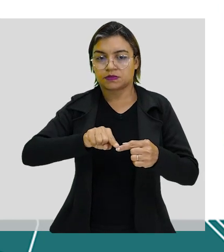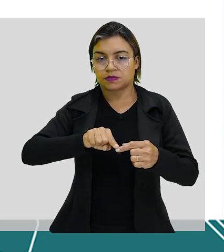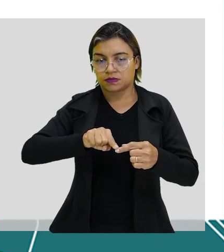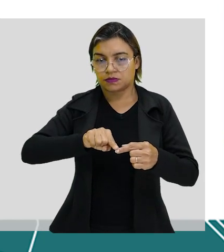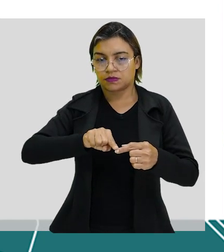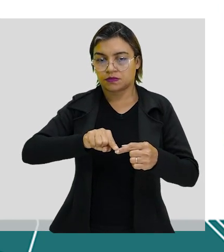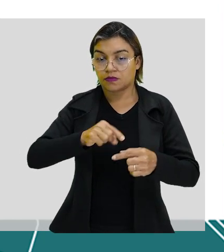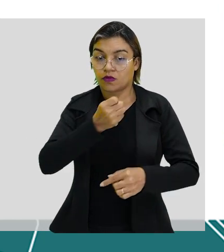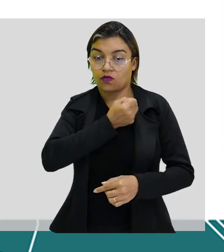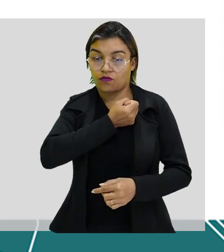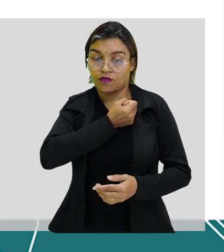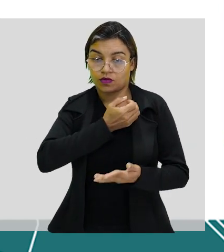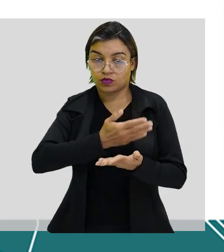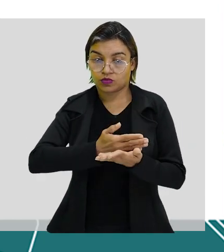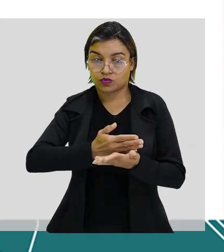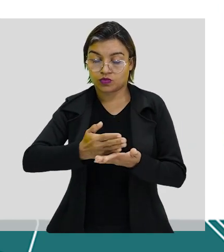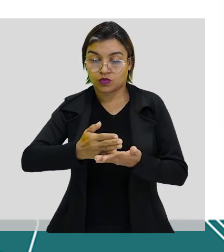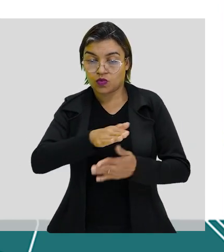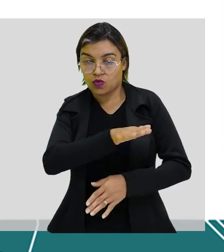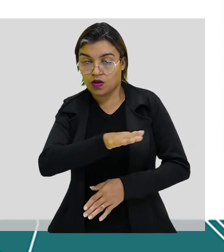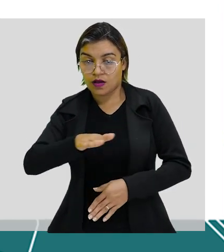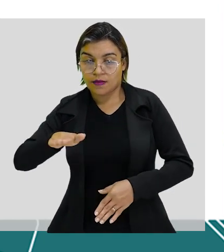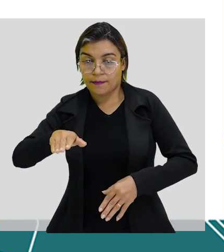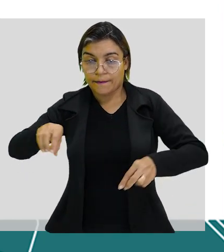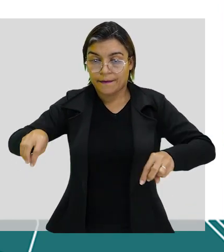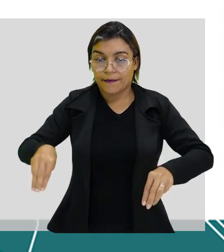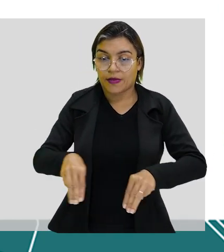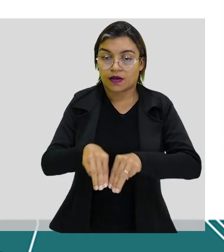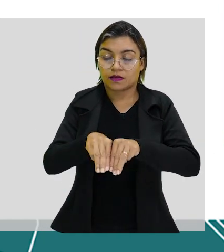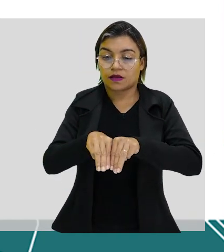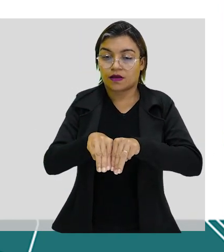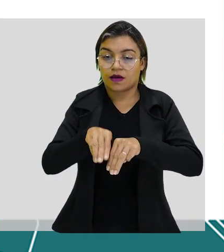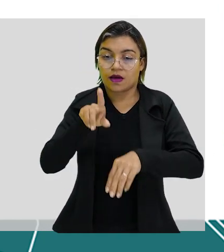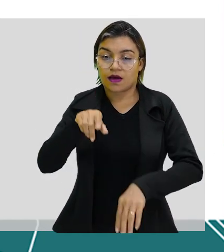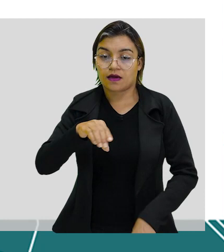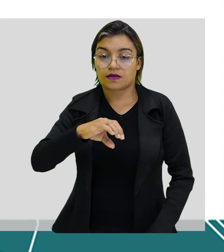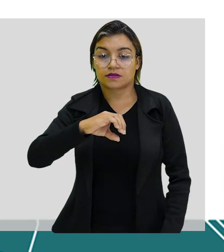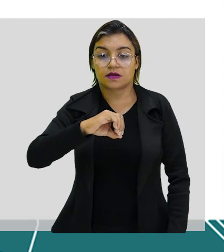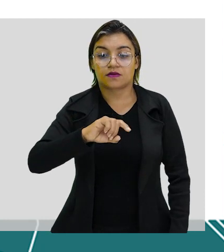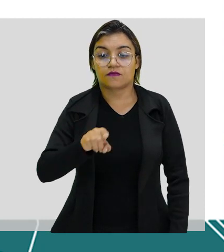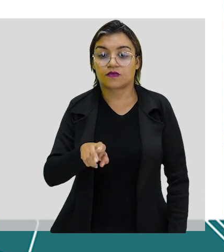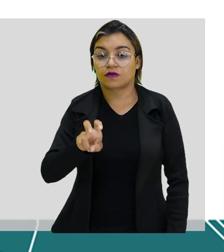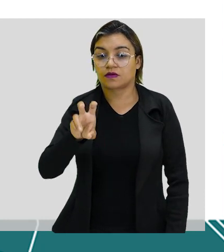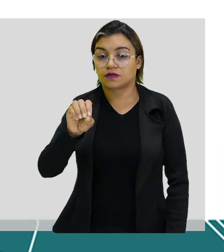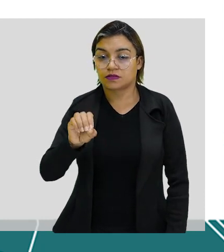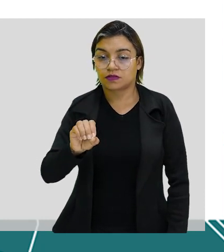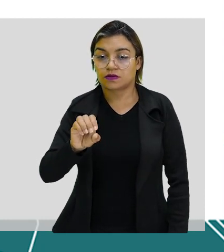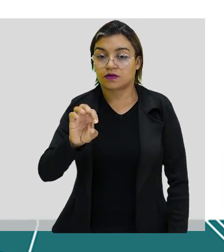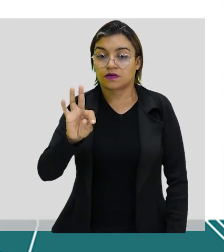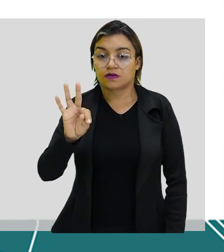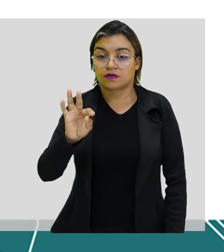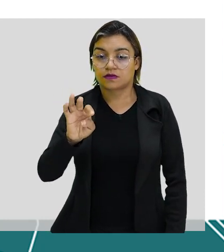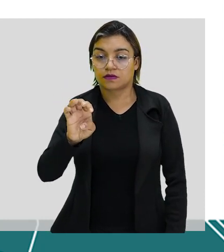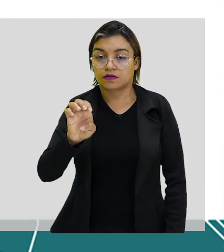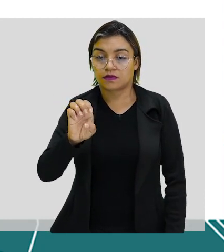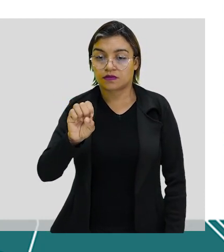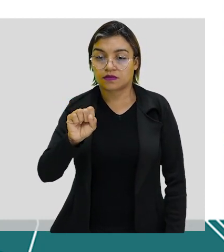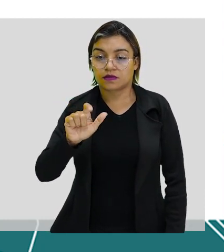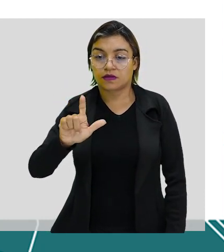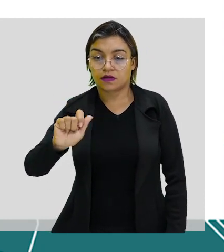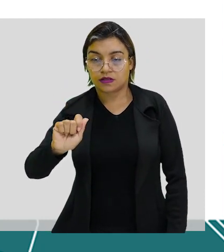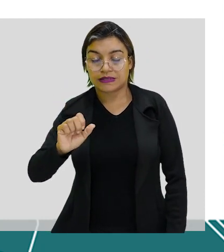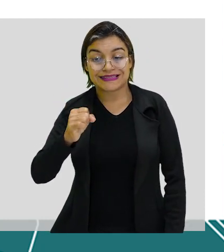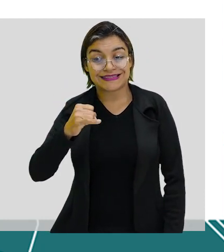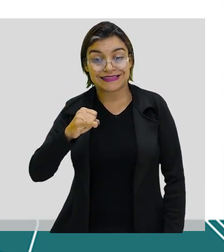O valor inicial do campo magnético é de 0,5 teslas. Se o campo magnético for reduzido